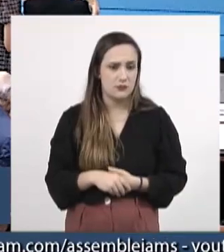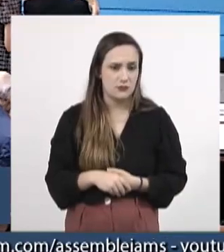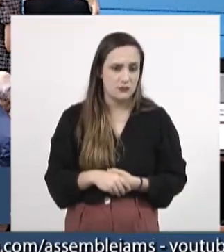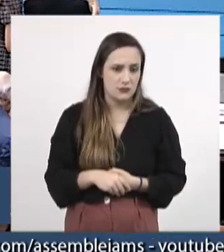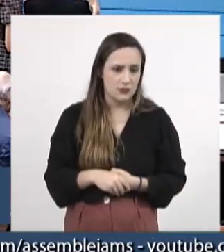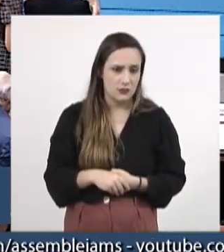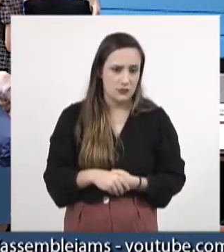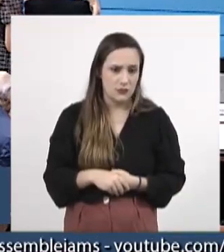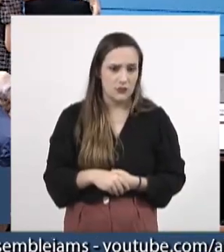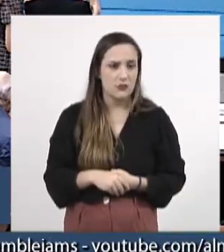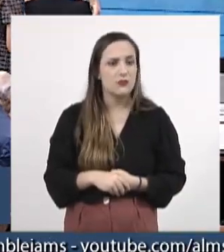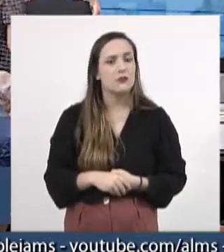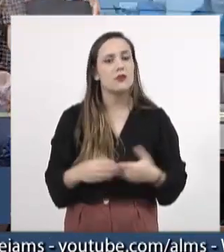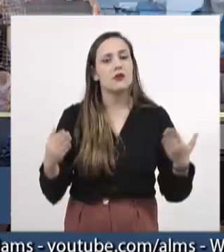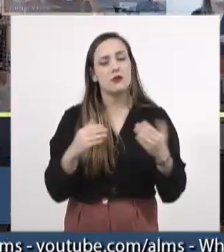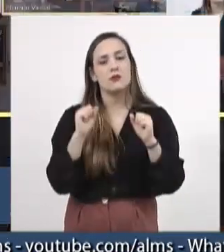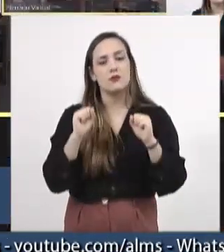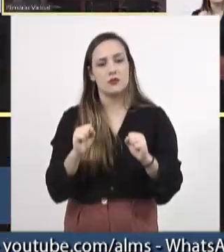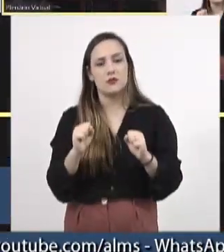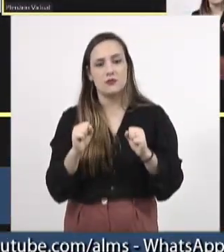Lia? Pois não, deputado.